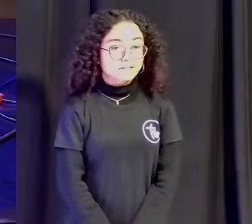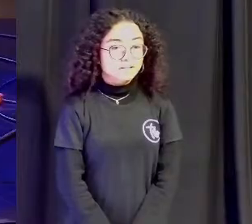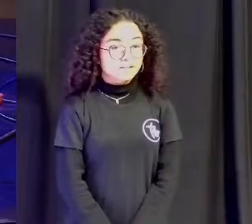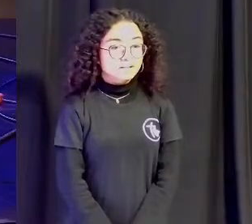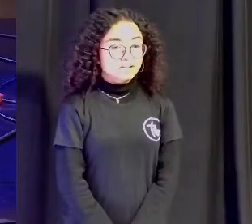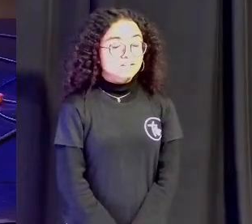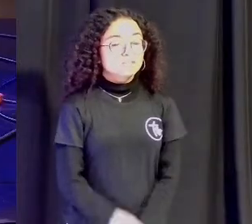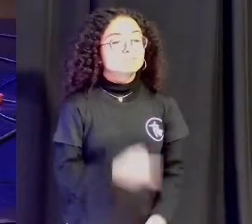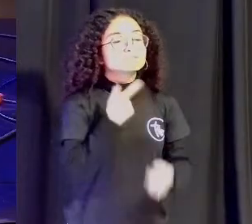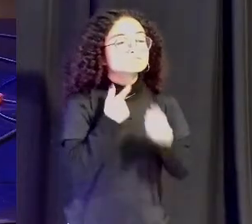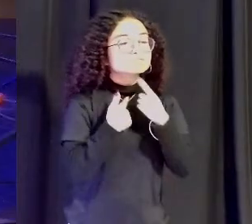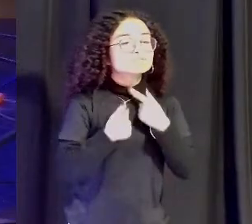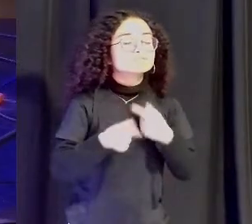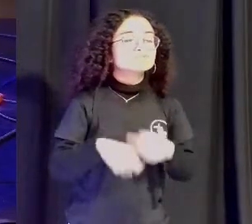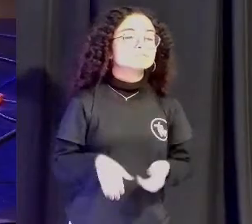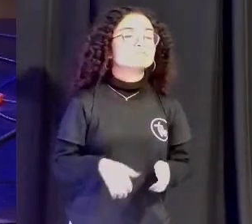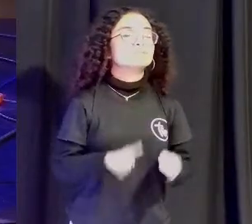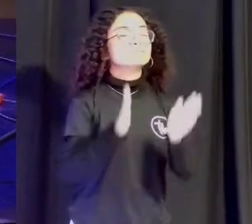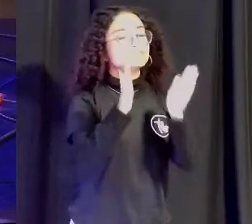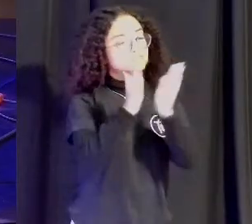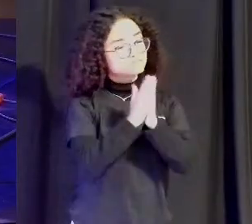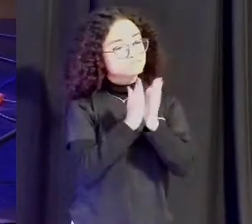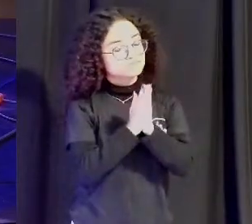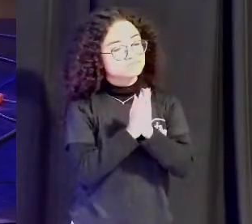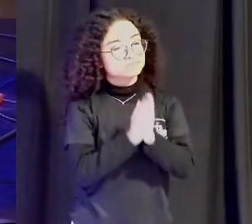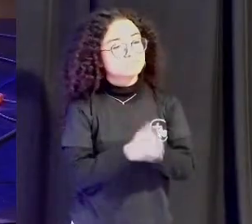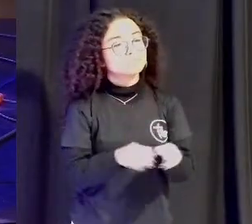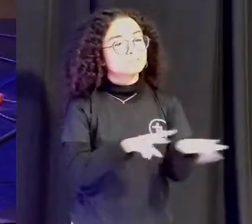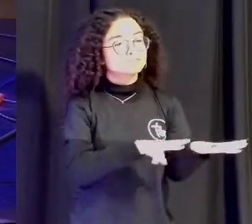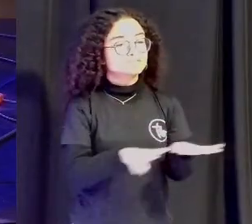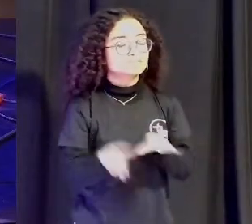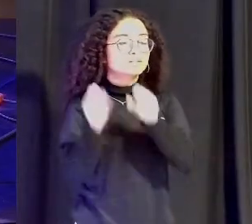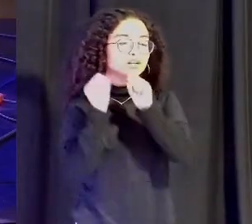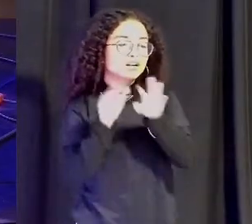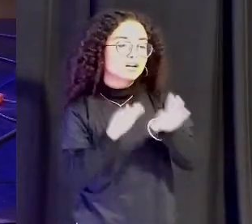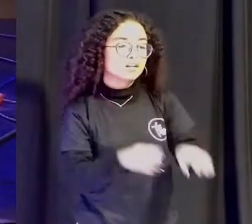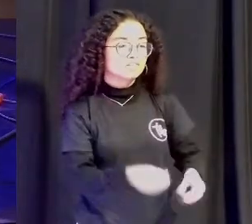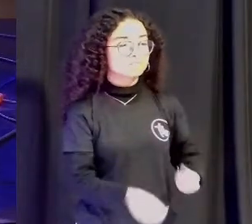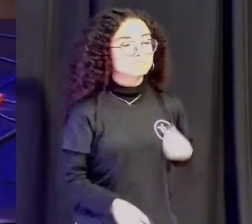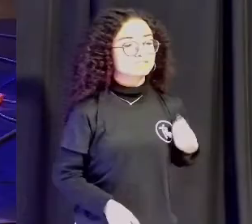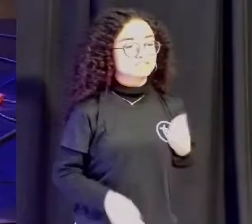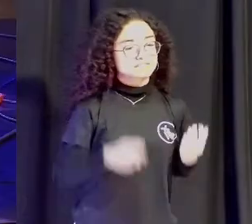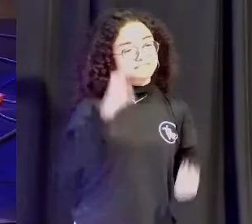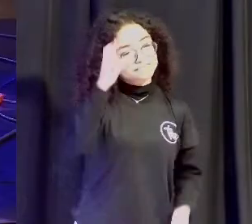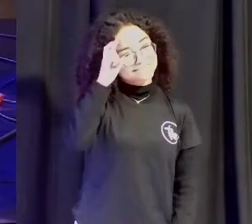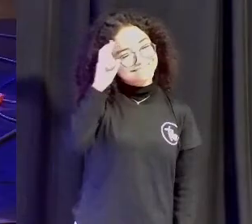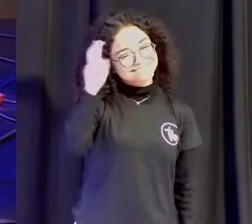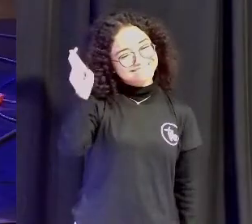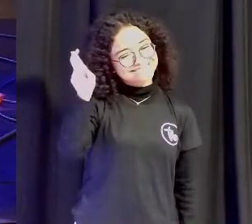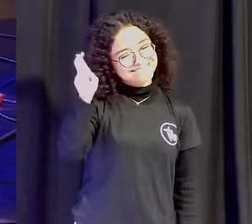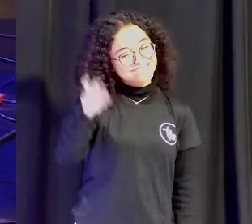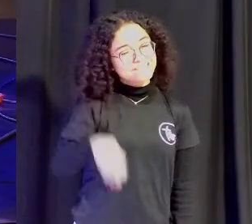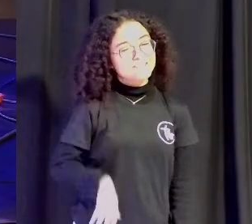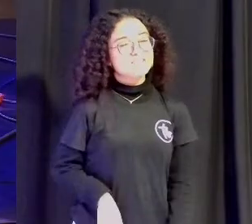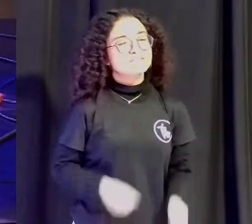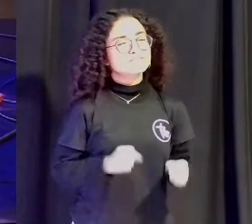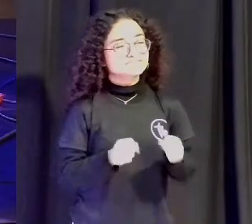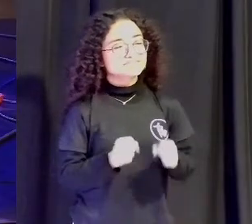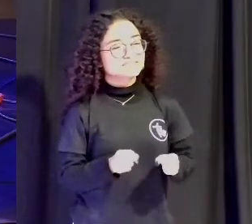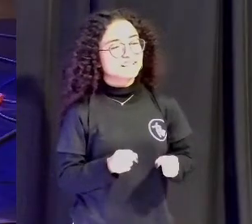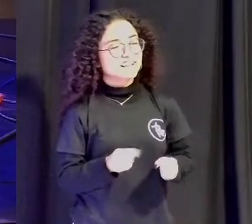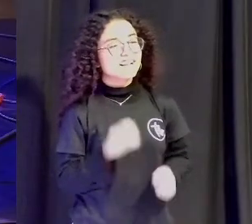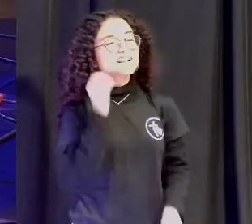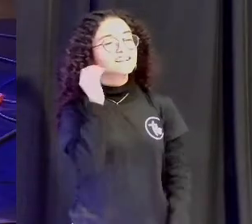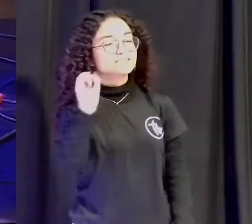O nosso desejo, a nossa oração é que você tenha uma semana abençoada na presença do Senhor, que você possa desfrutar da companhia do